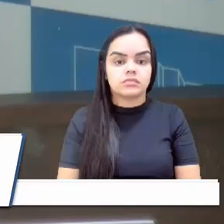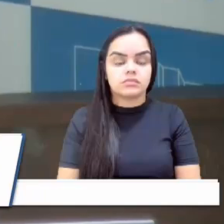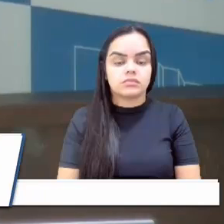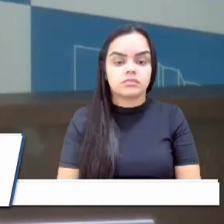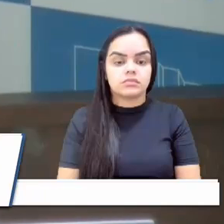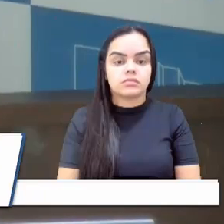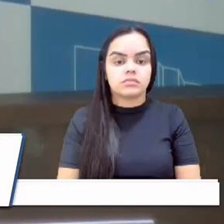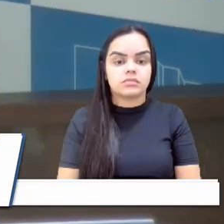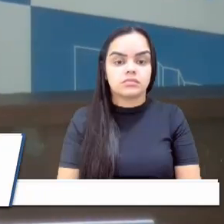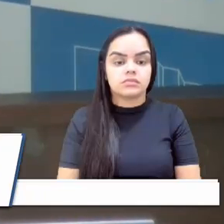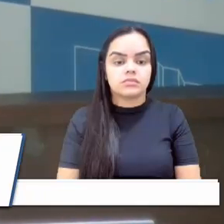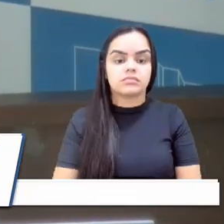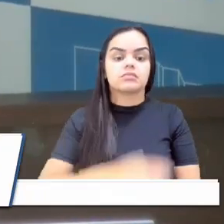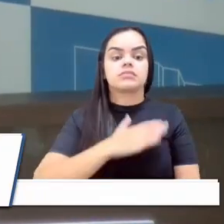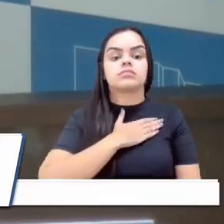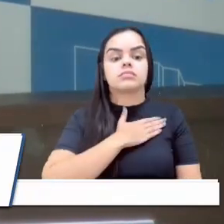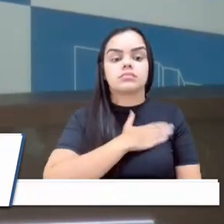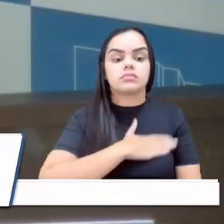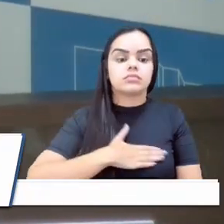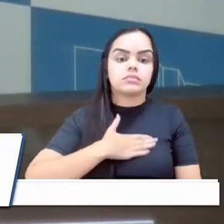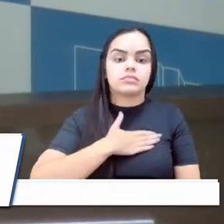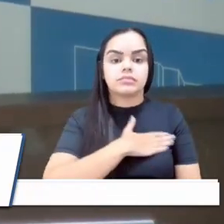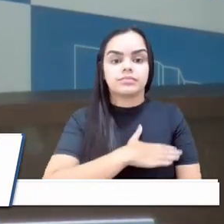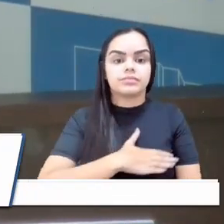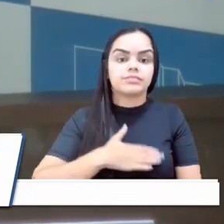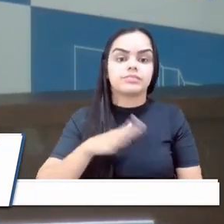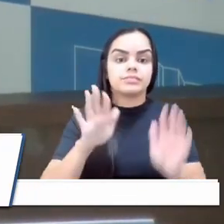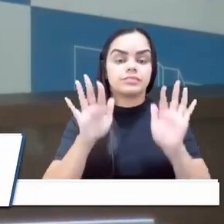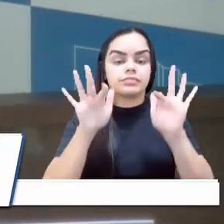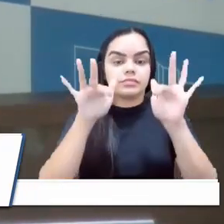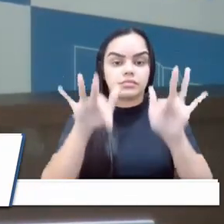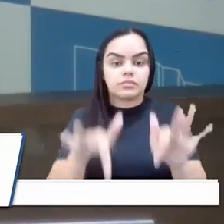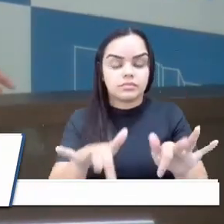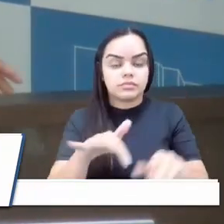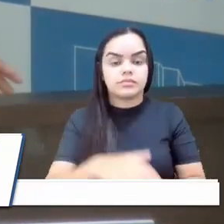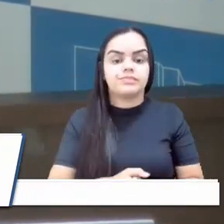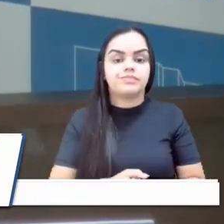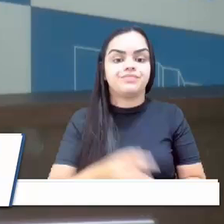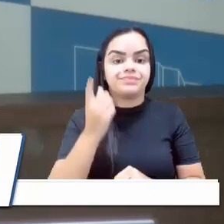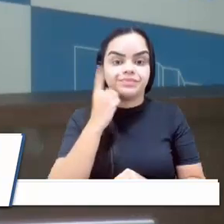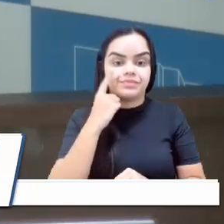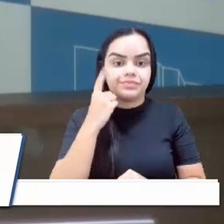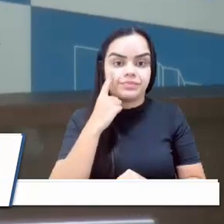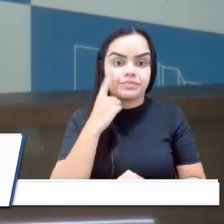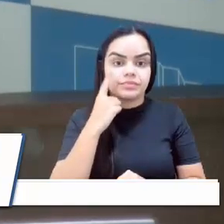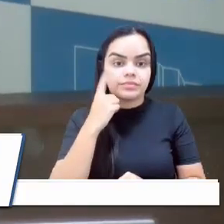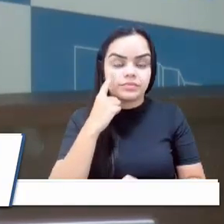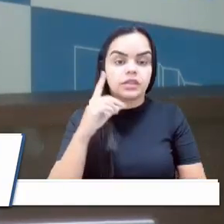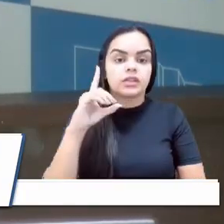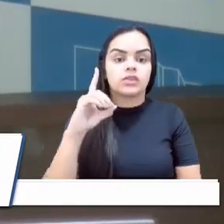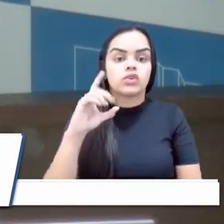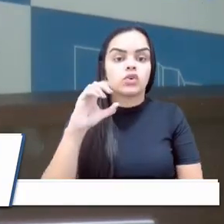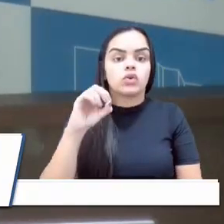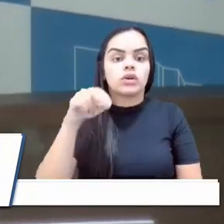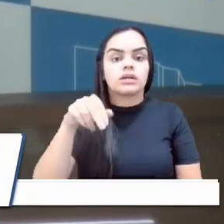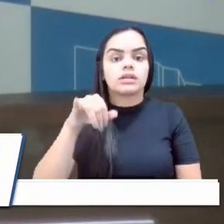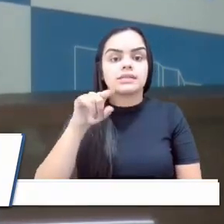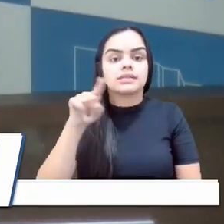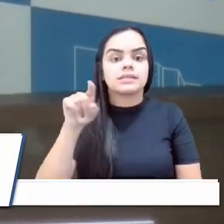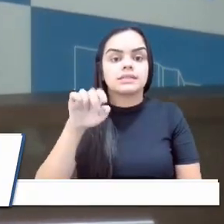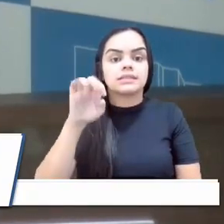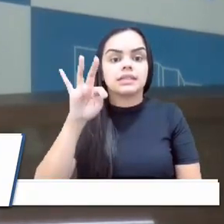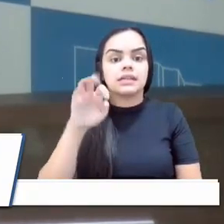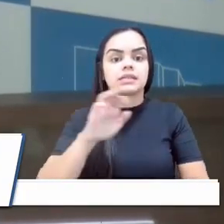aqui de finalizar aqui, que eu vejo o Donizete e o gabinete dele, o dia